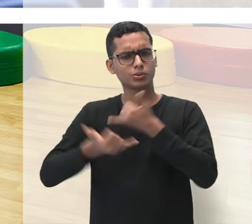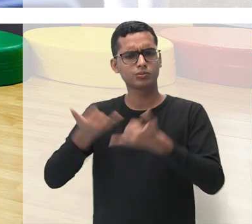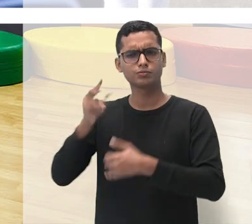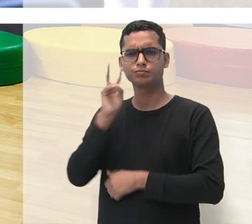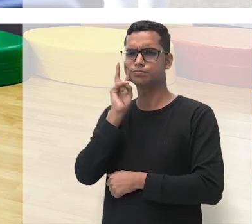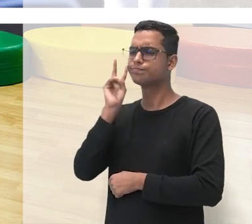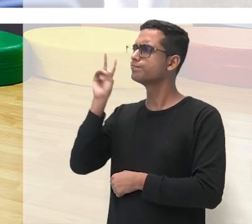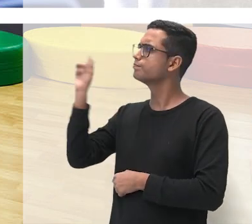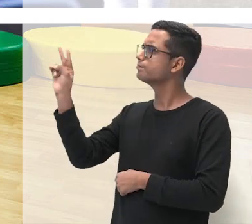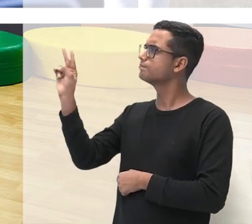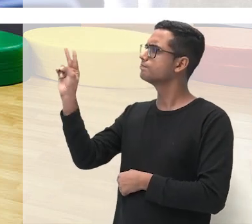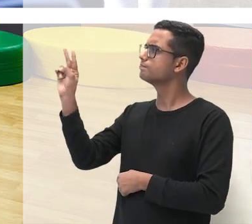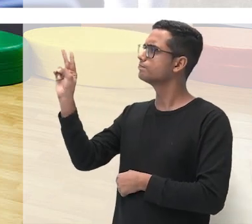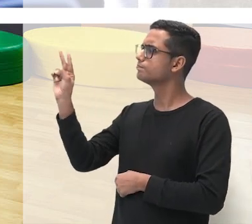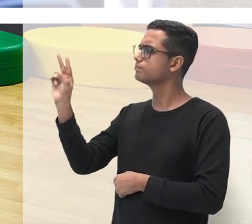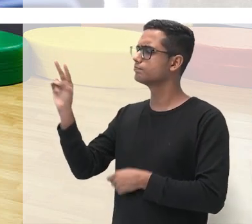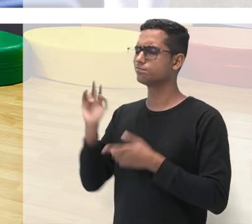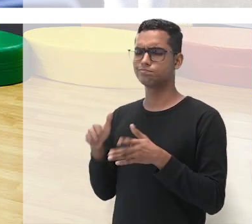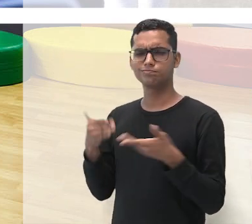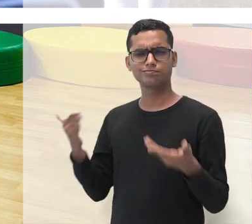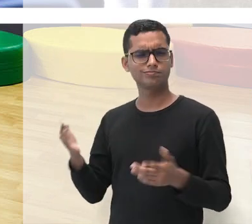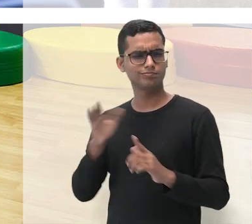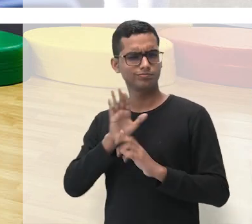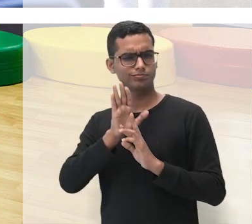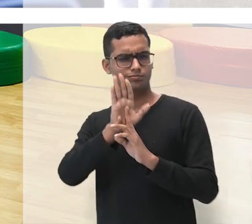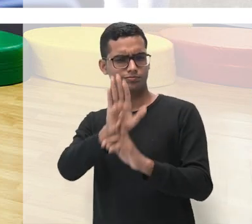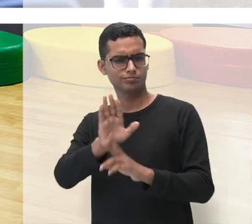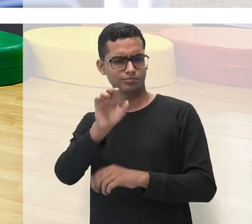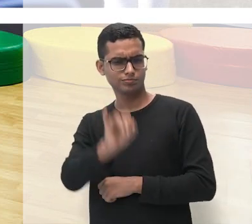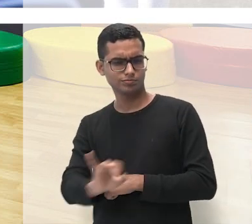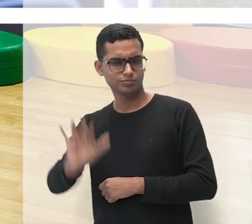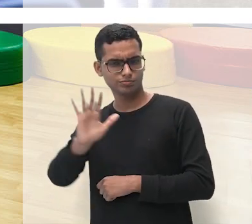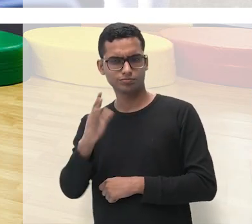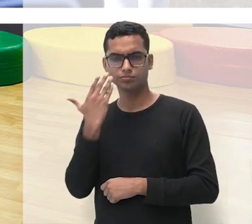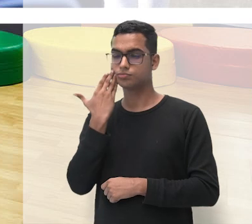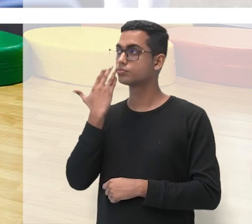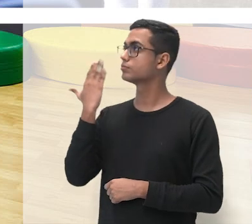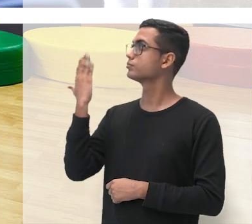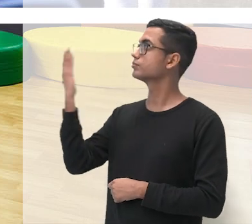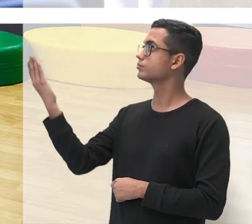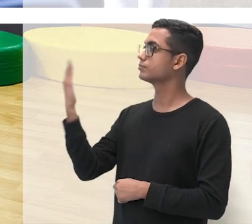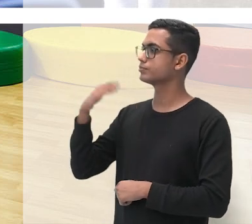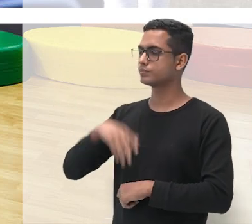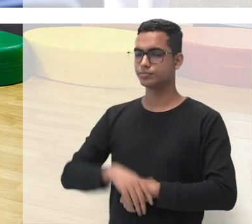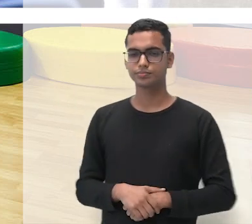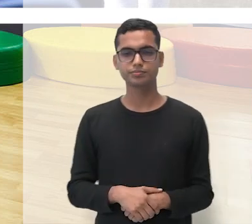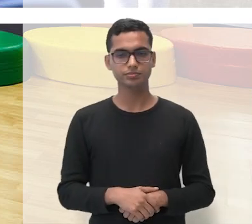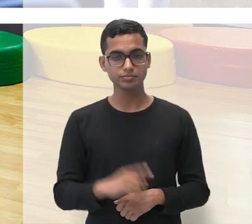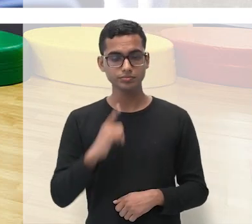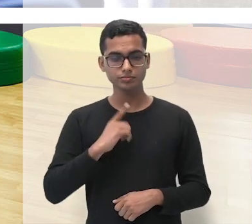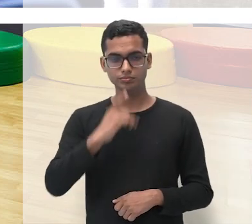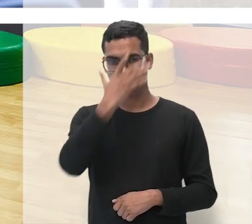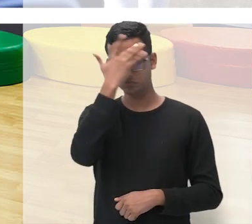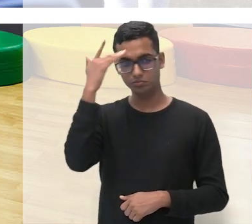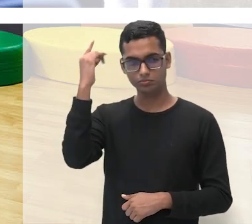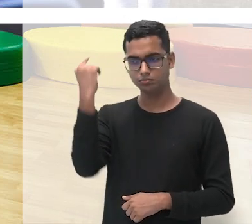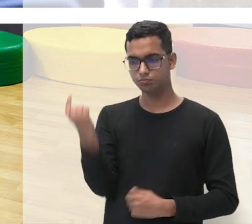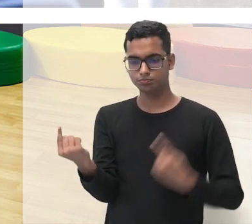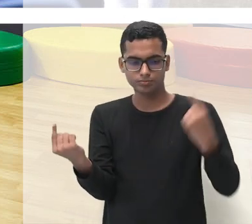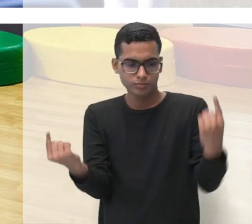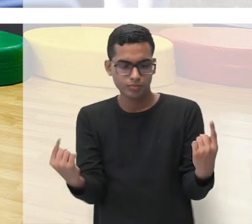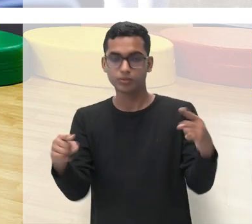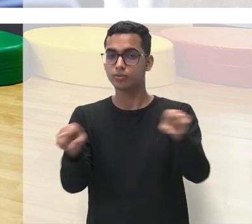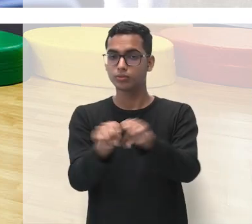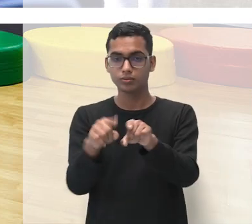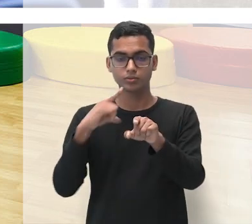vocês acham que essa imagem está retratando? Nós temos aí duas pessoas, nós temos a presença de uma bola.